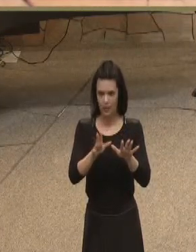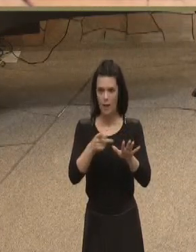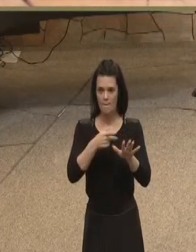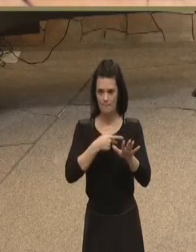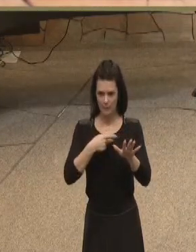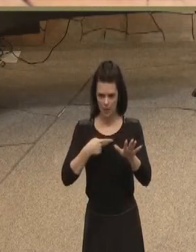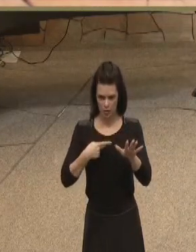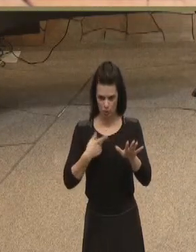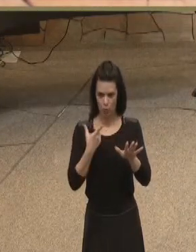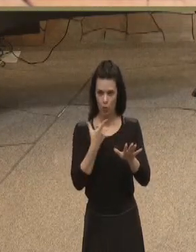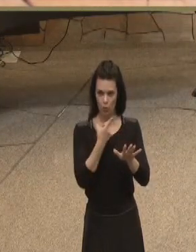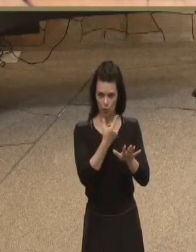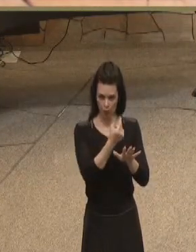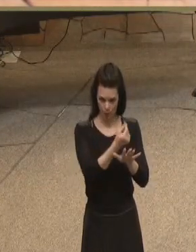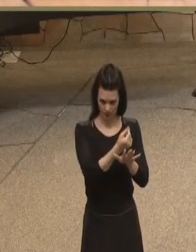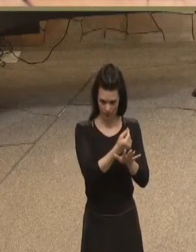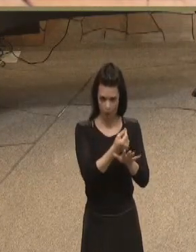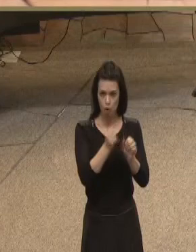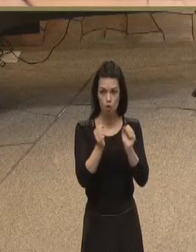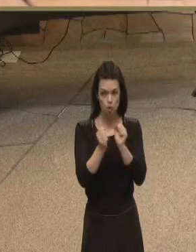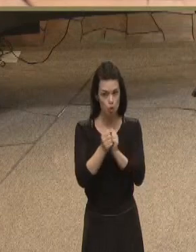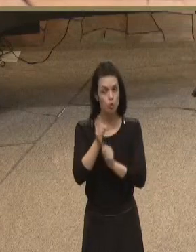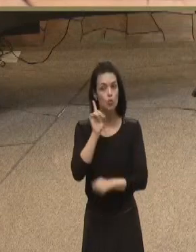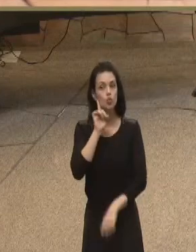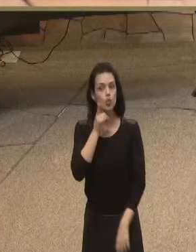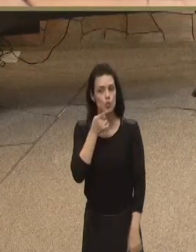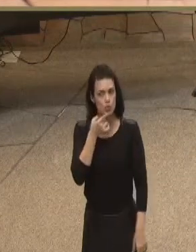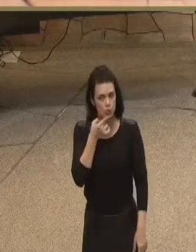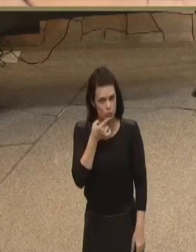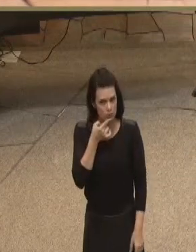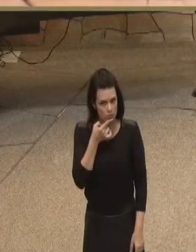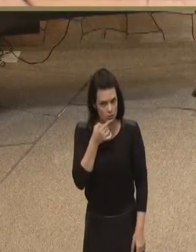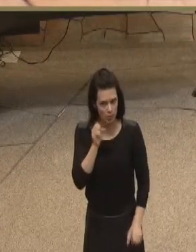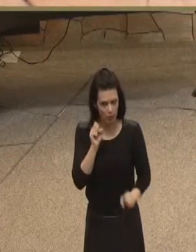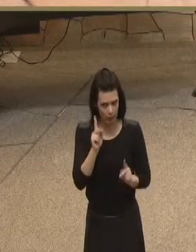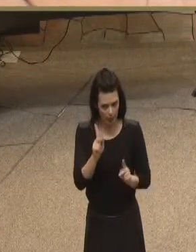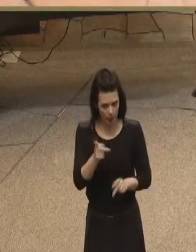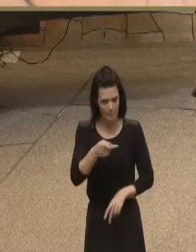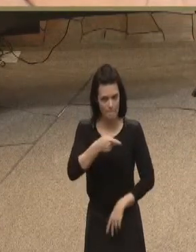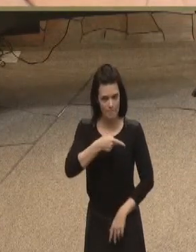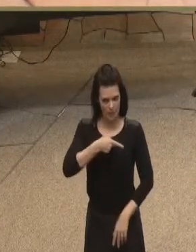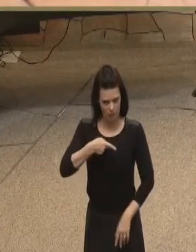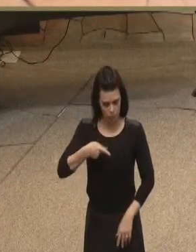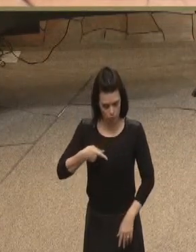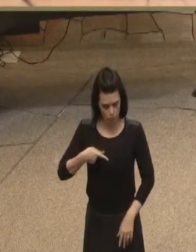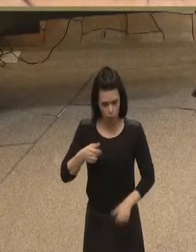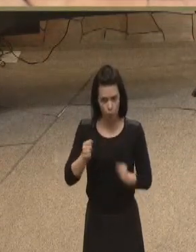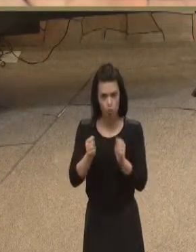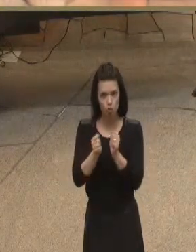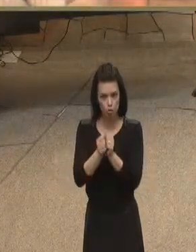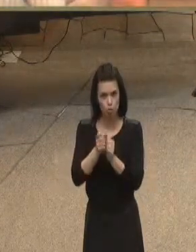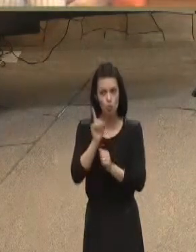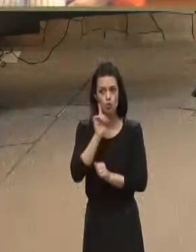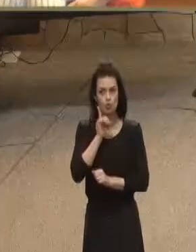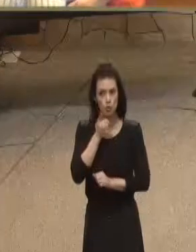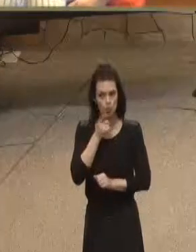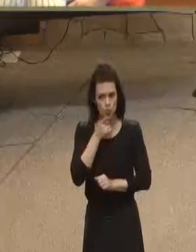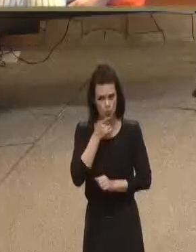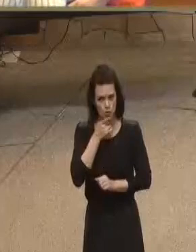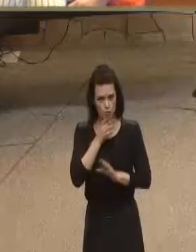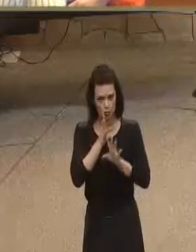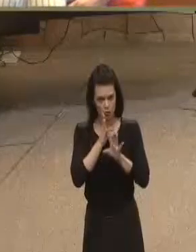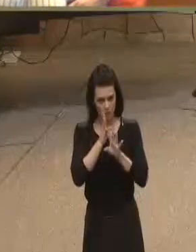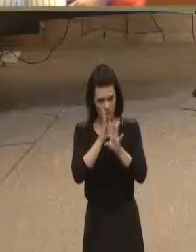que nos acompanhem nesta saída. Eles estarão lá juntamente com os pastores para receberem um abraço